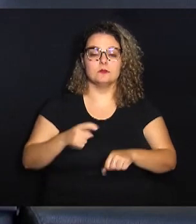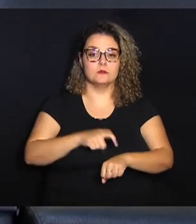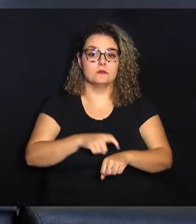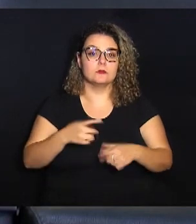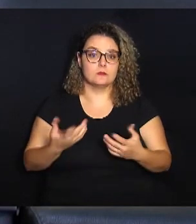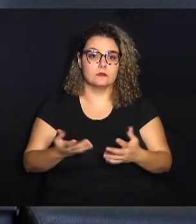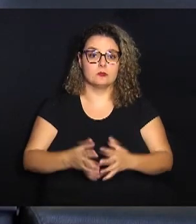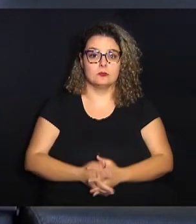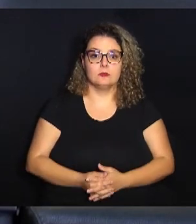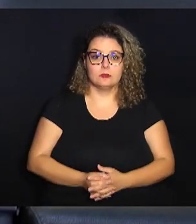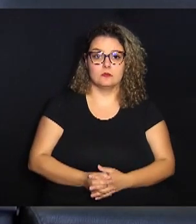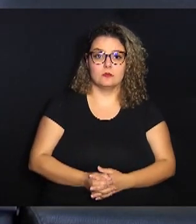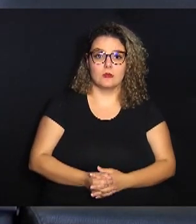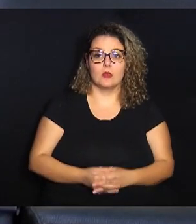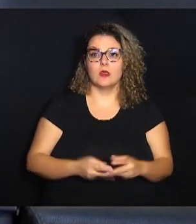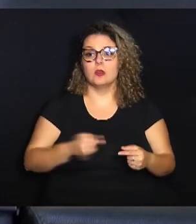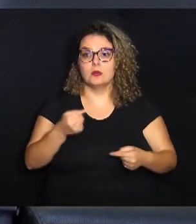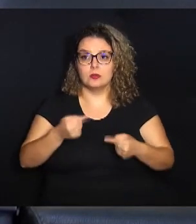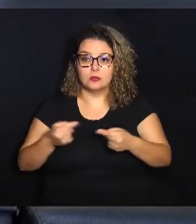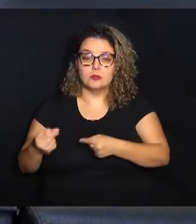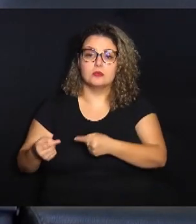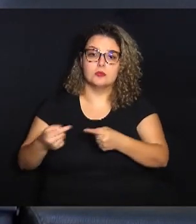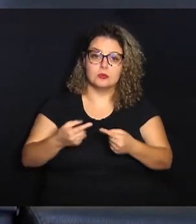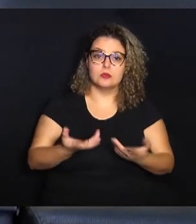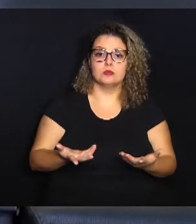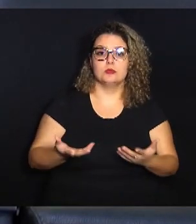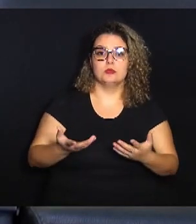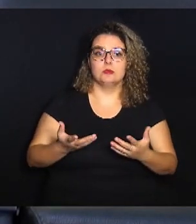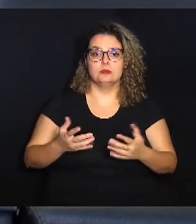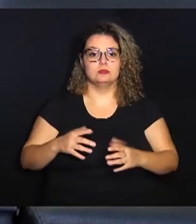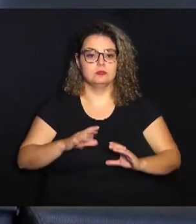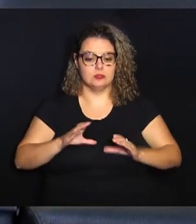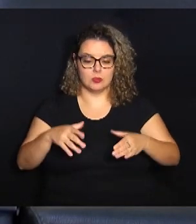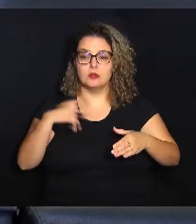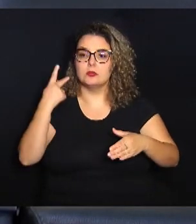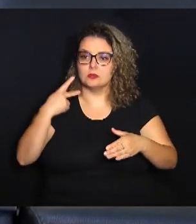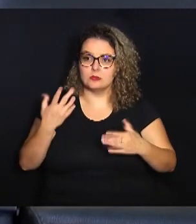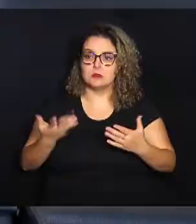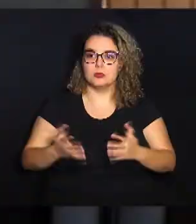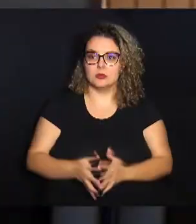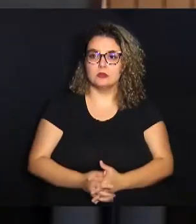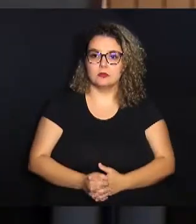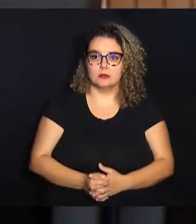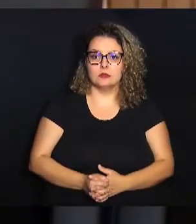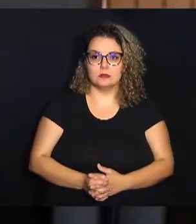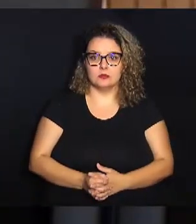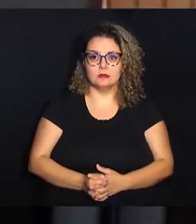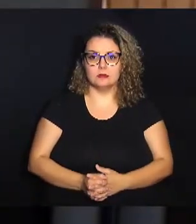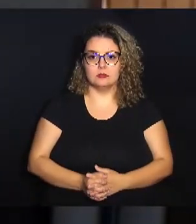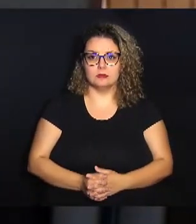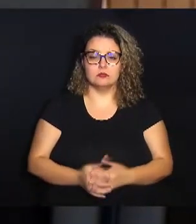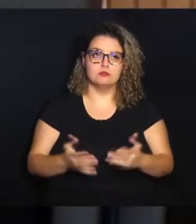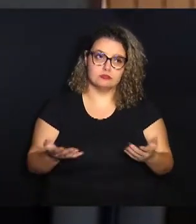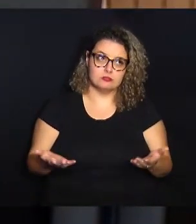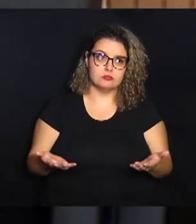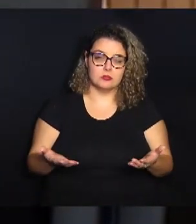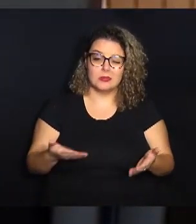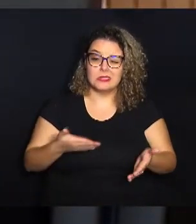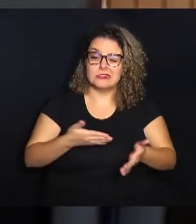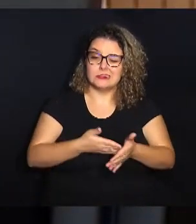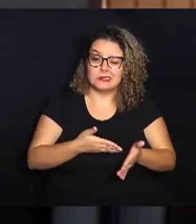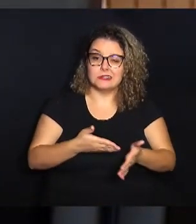que os debates nos parlamentos, enfim, eles ficam extremamente